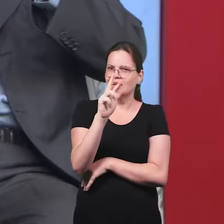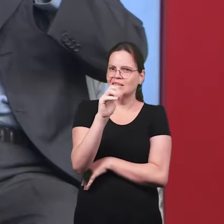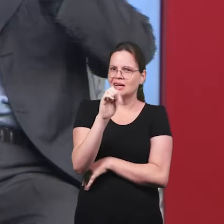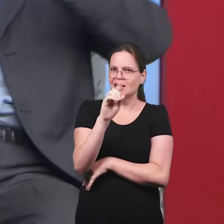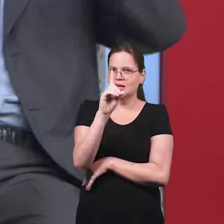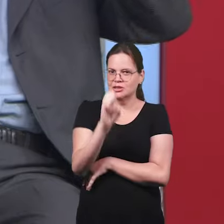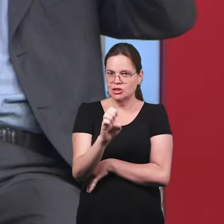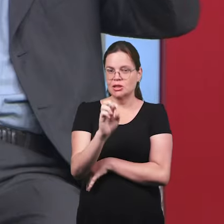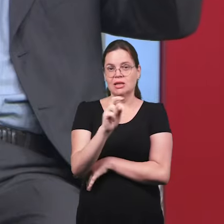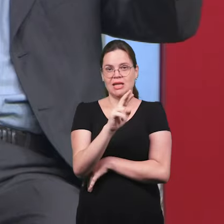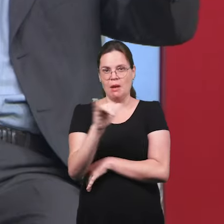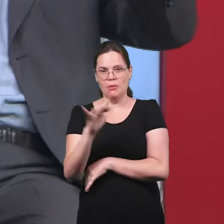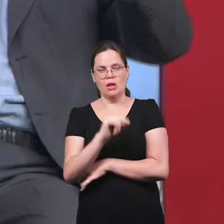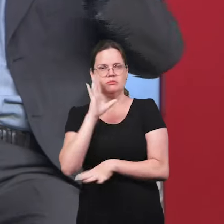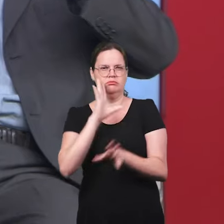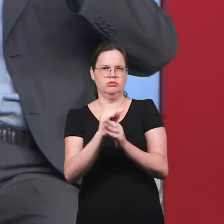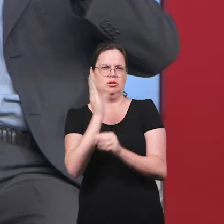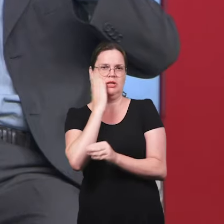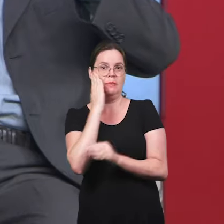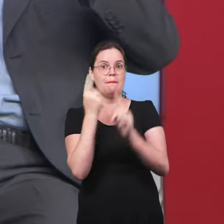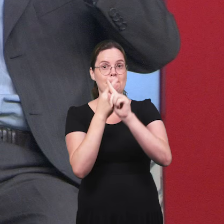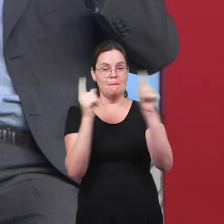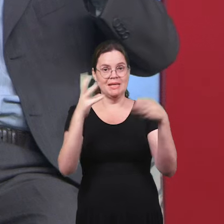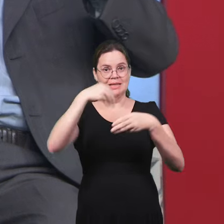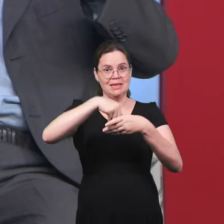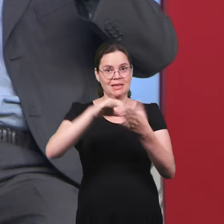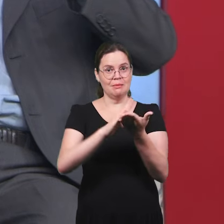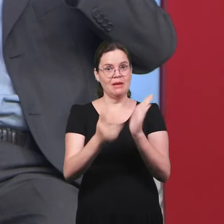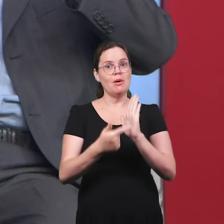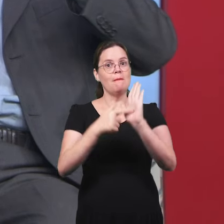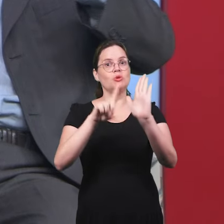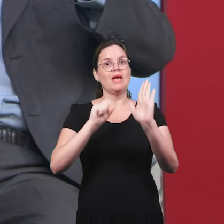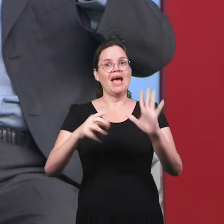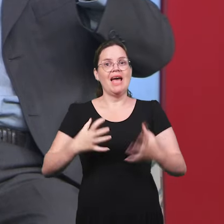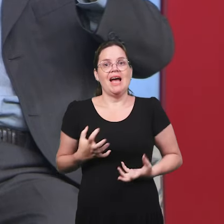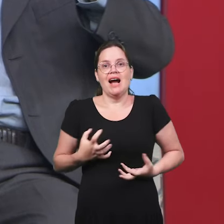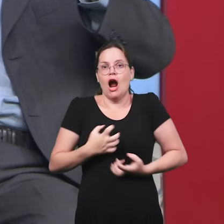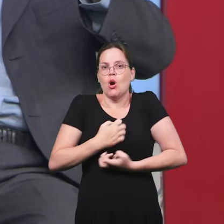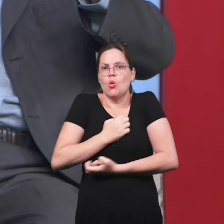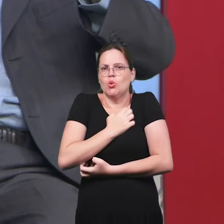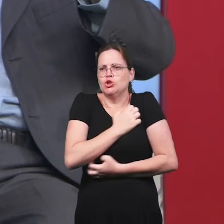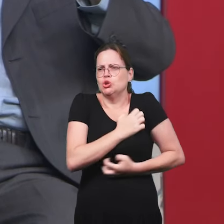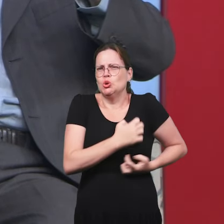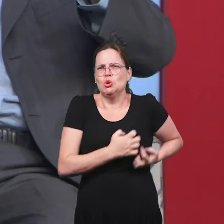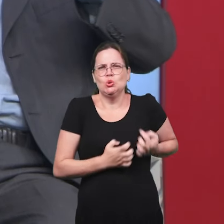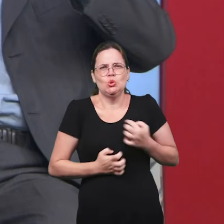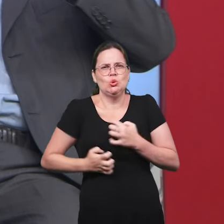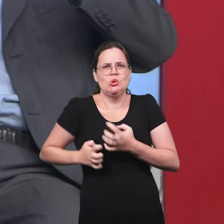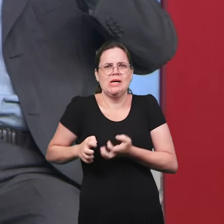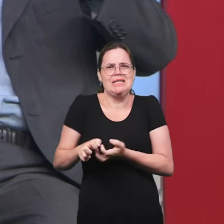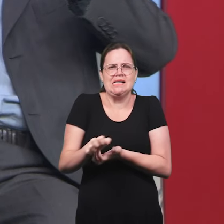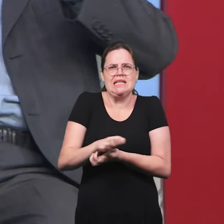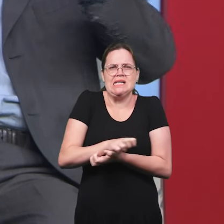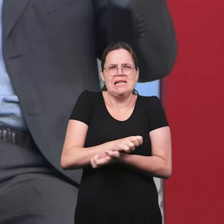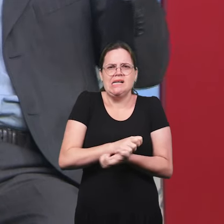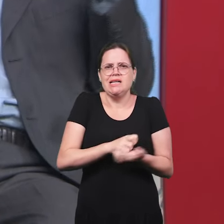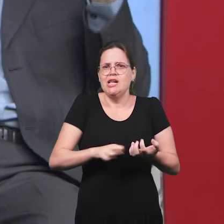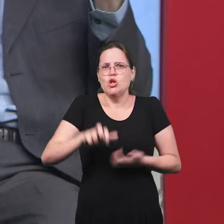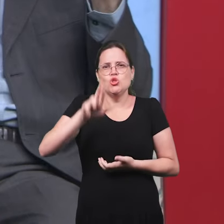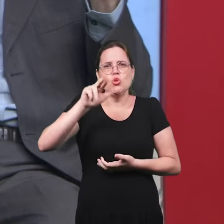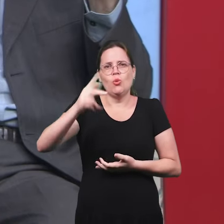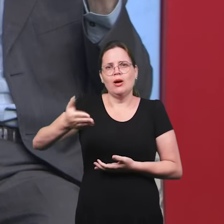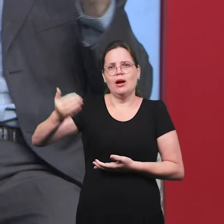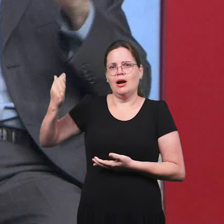por Daniel e dito pelo Senhor Jesus, um tempo de angústia como nunca houve sobre a face da terra, nem nunca